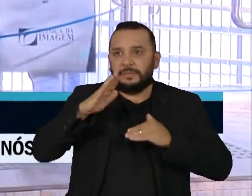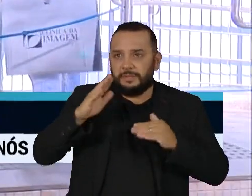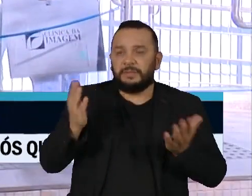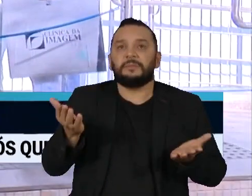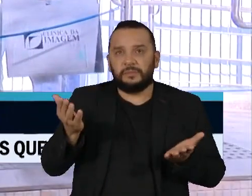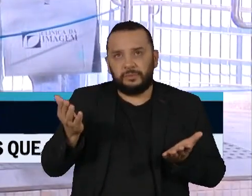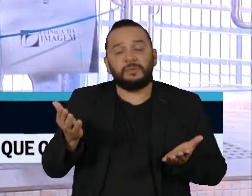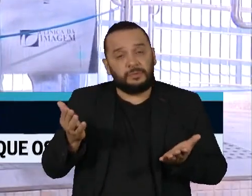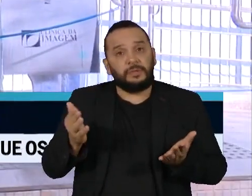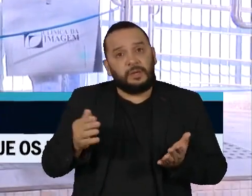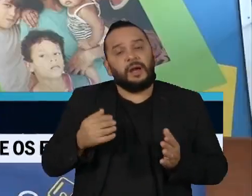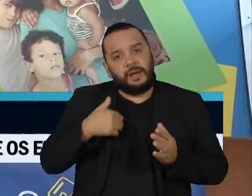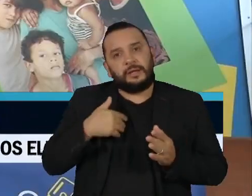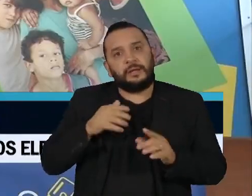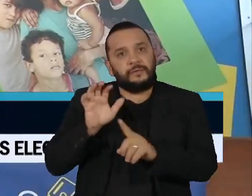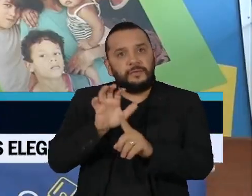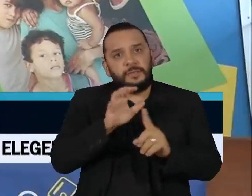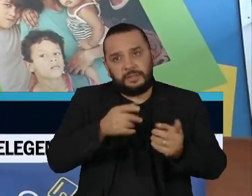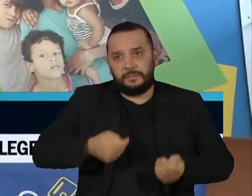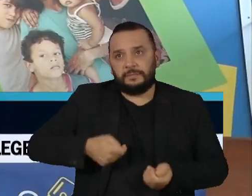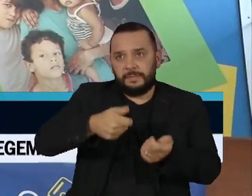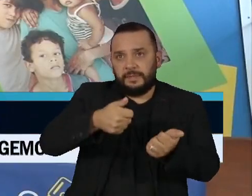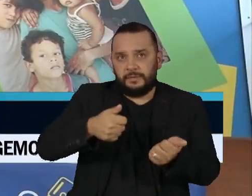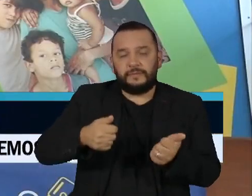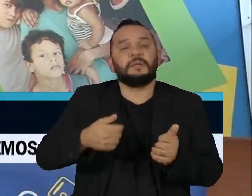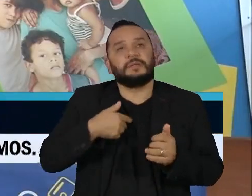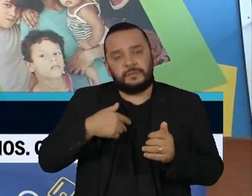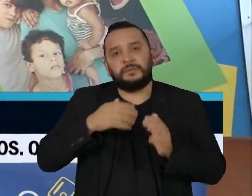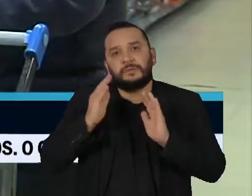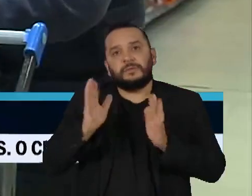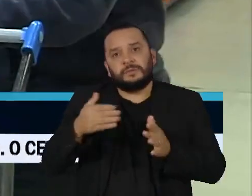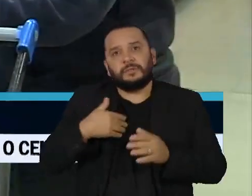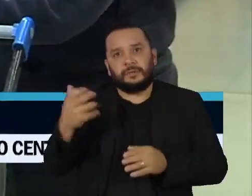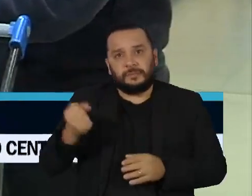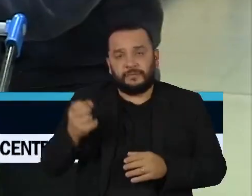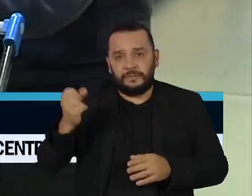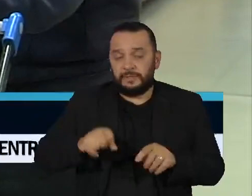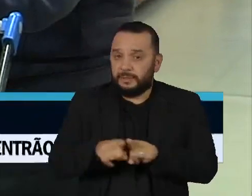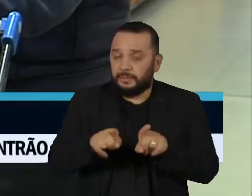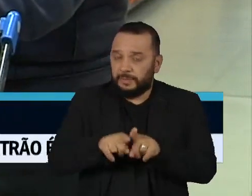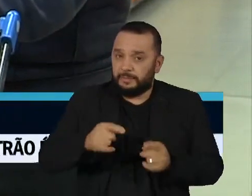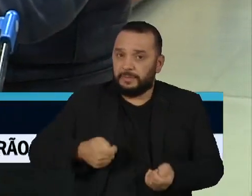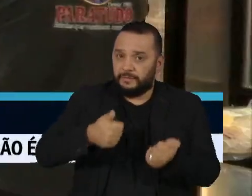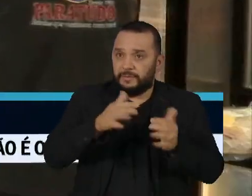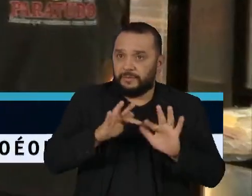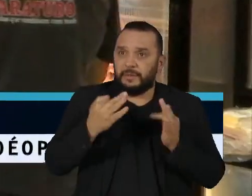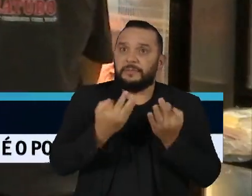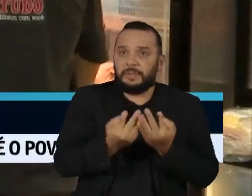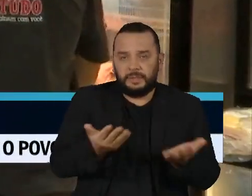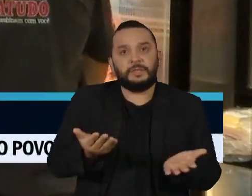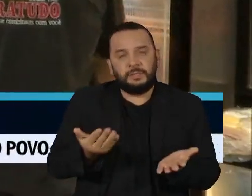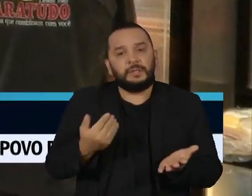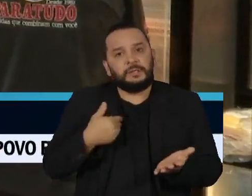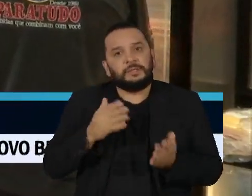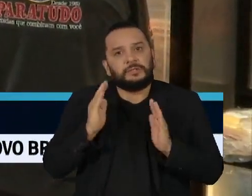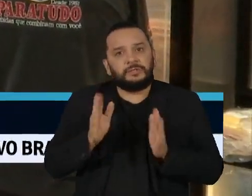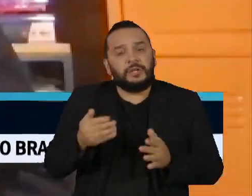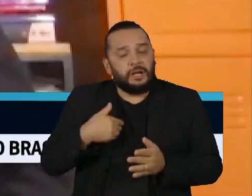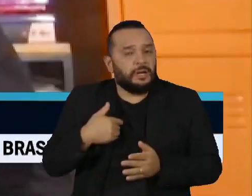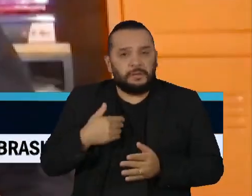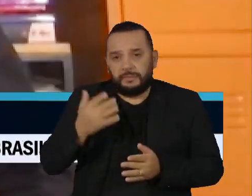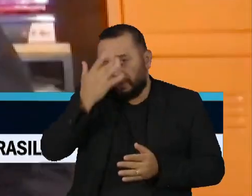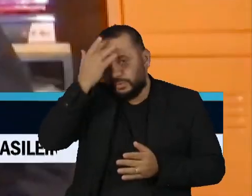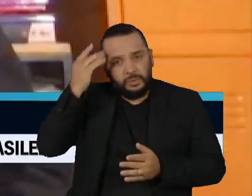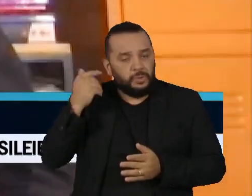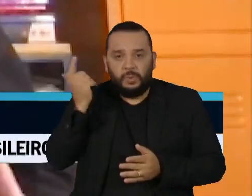reflexos nos benefícios da Previdência, e o valor maior do Bolsa Família impediram que o consumo das famílias murchasse ainda mais.